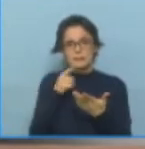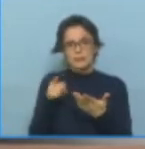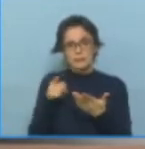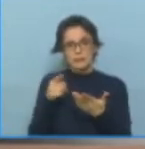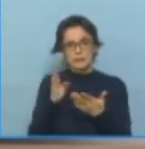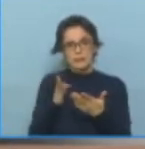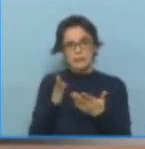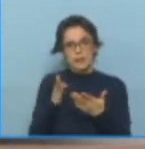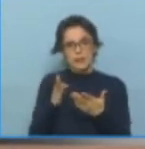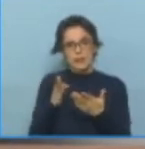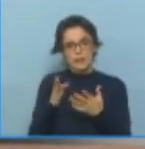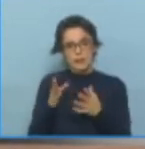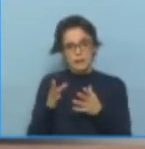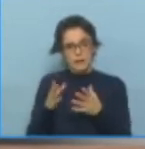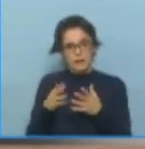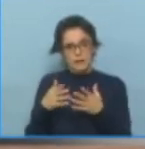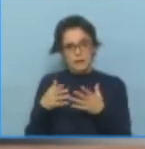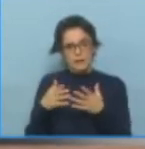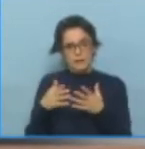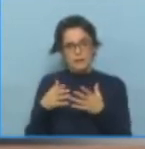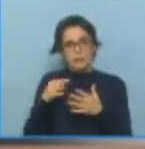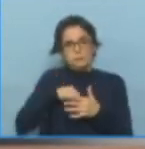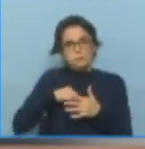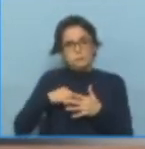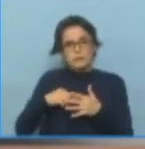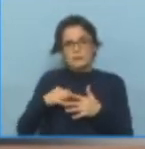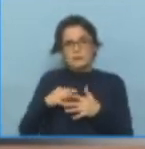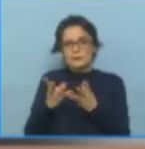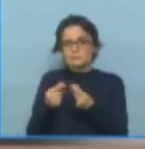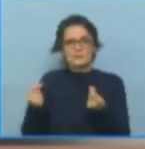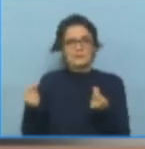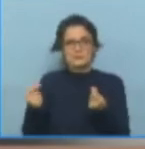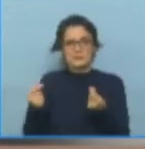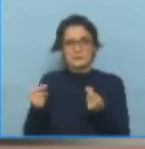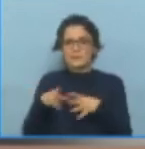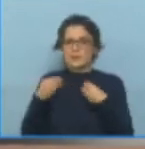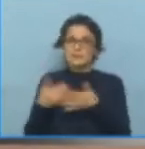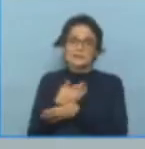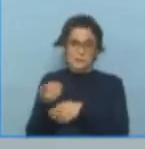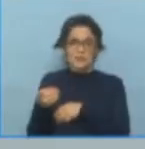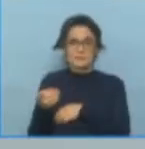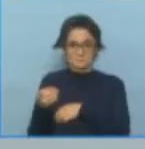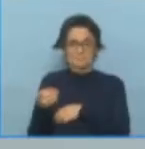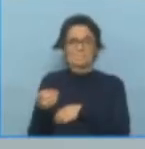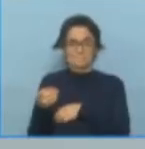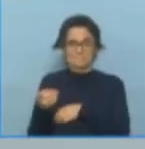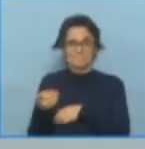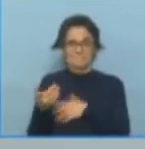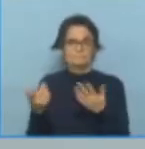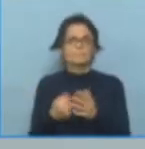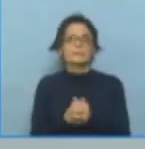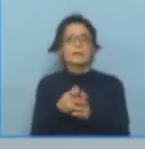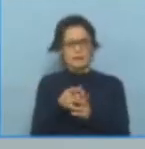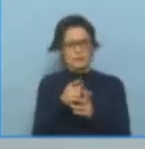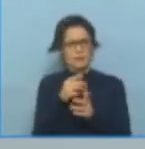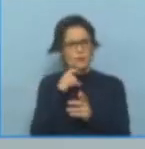E este testemunho que ela me deixou, um testemunho sublime. E Padre Fernando Sampaio tem e encontra gente que queira ir